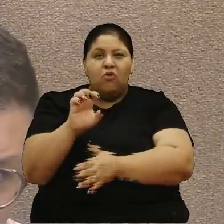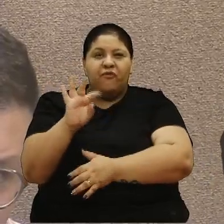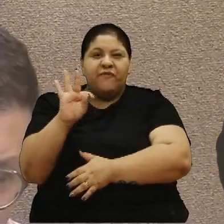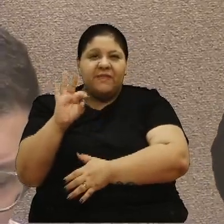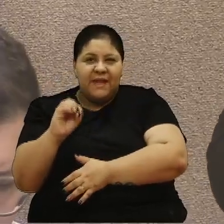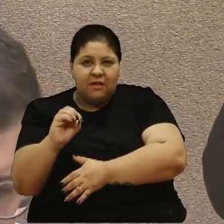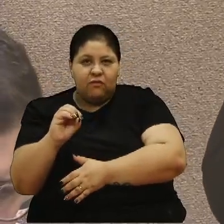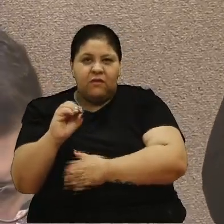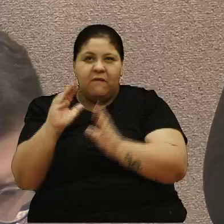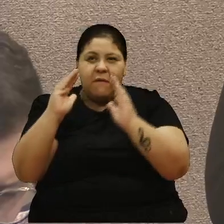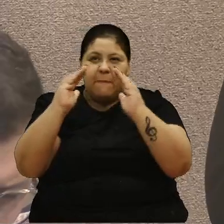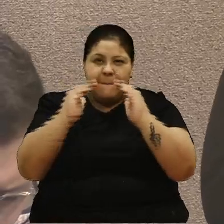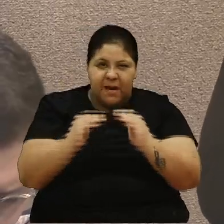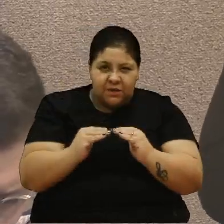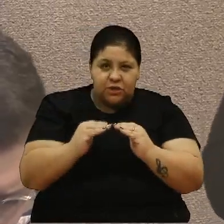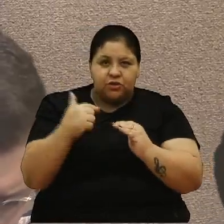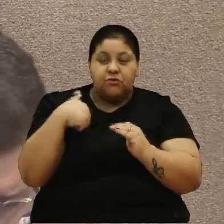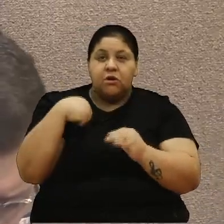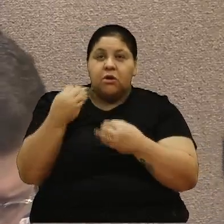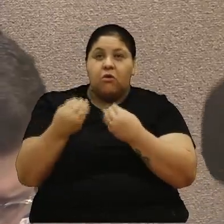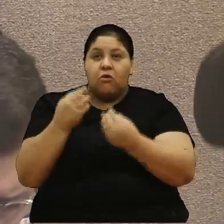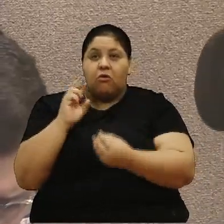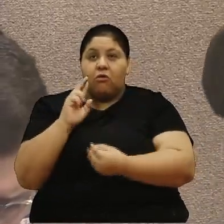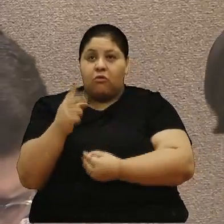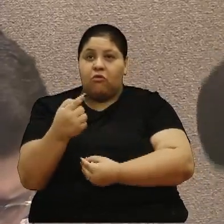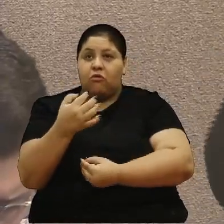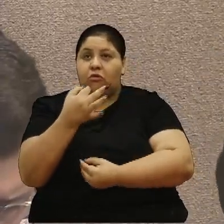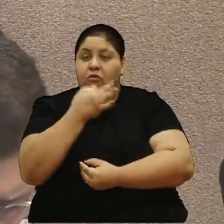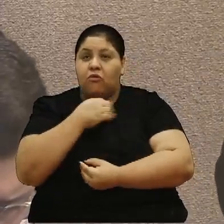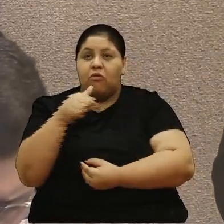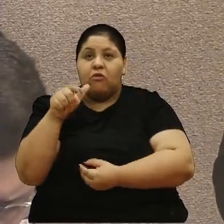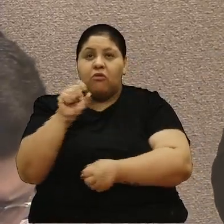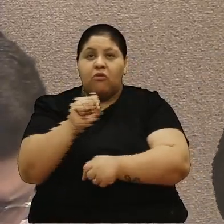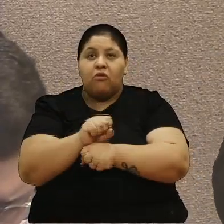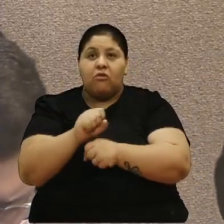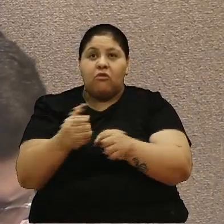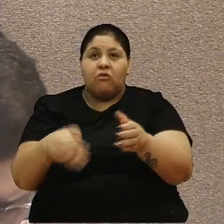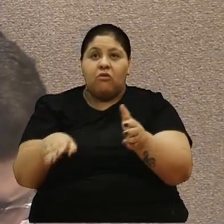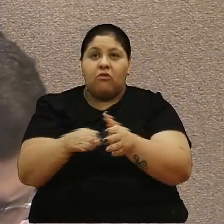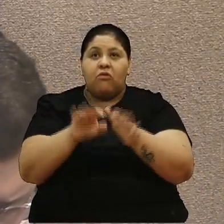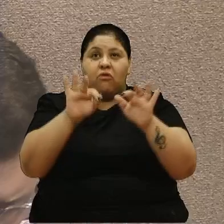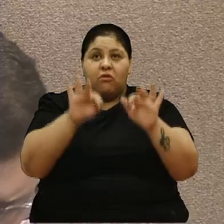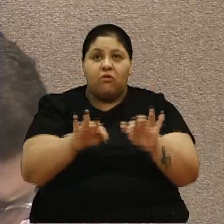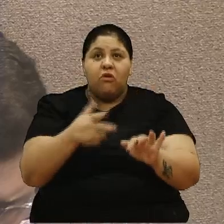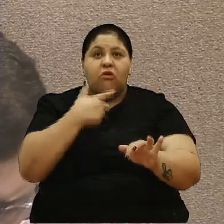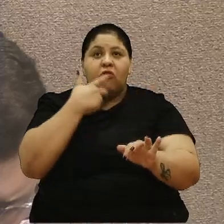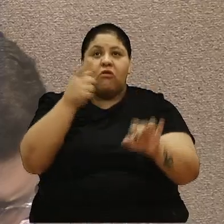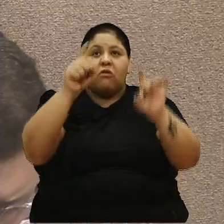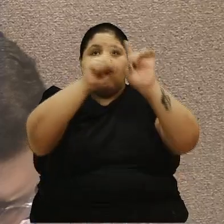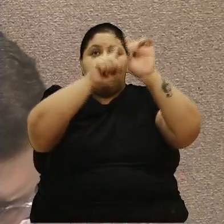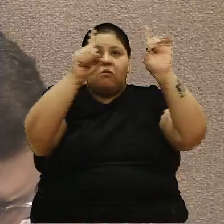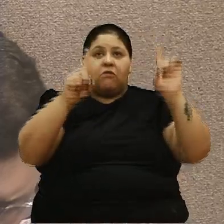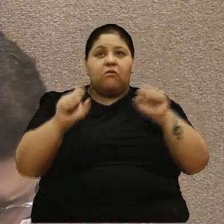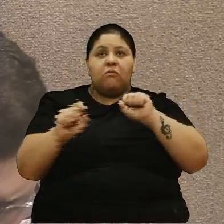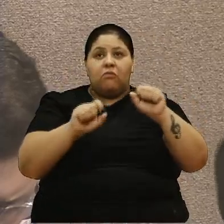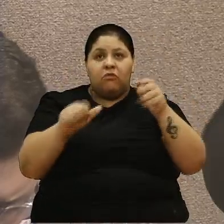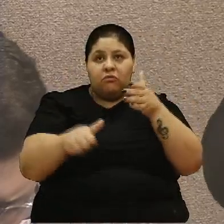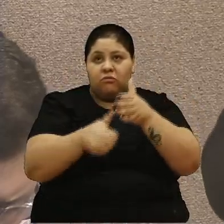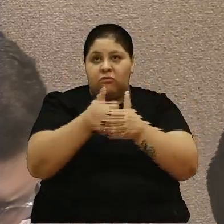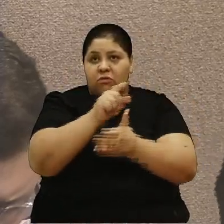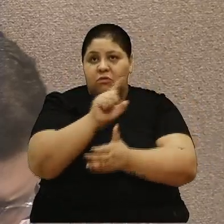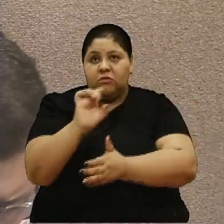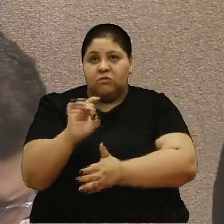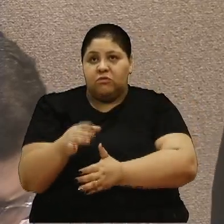aí eu, como representante da cidade, falei, não, eu quero aguardar aqui até o final, quero falar com a equipe de pilotagem e ver o que a gente pode melhorar. Não é